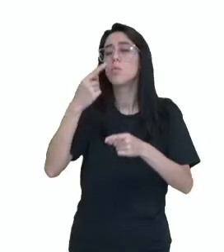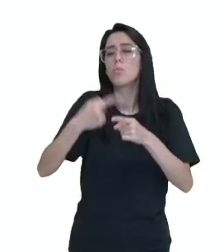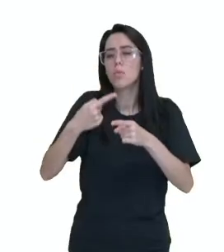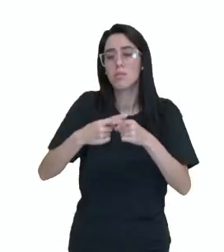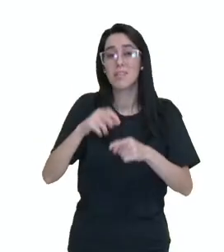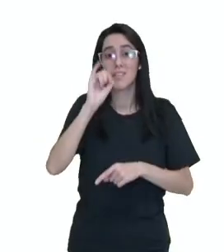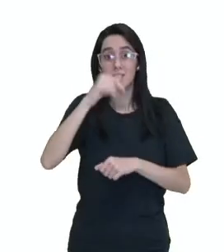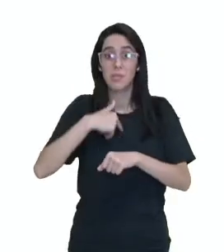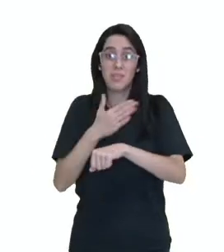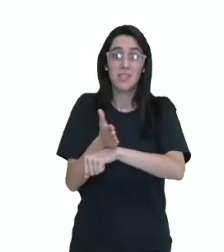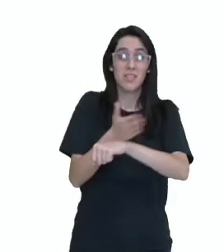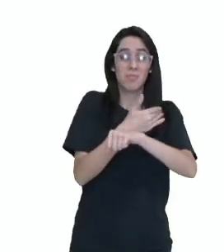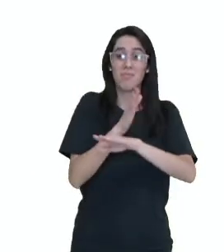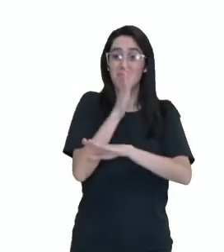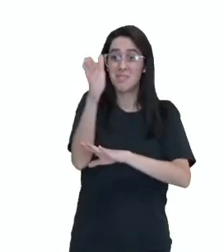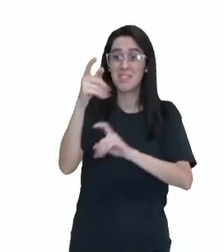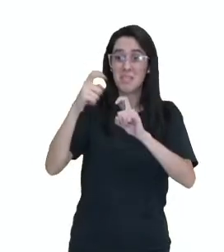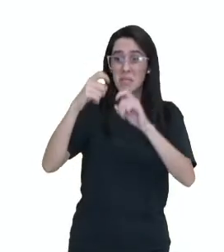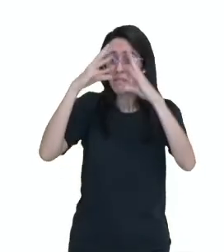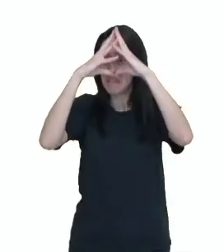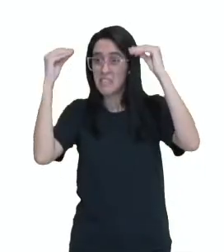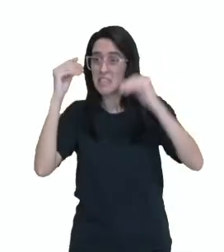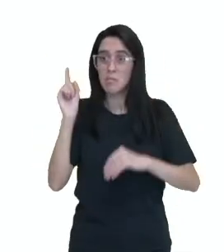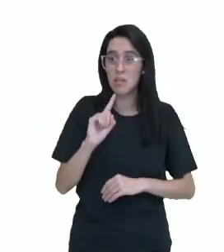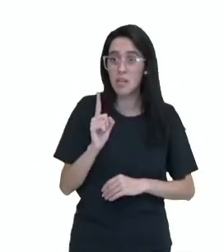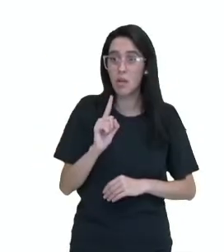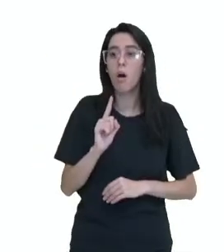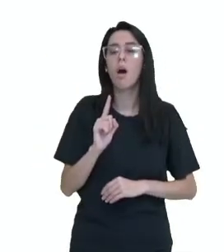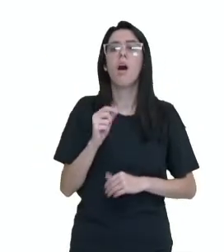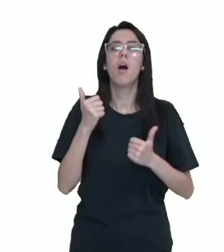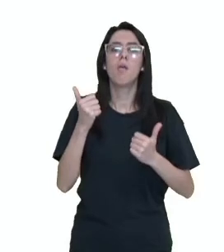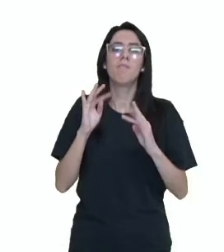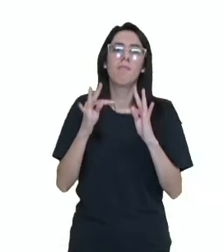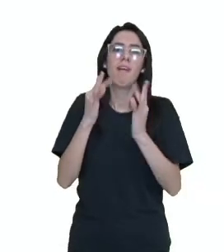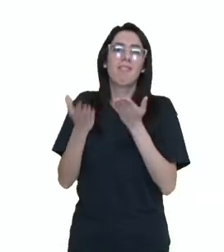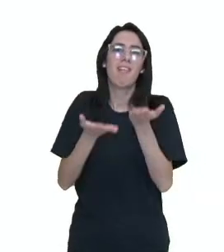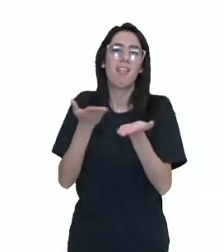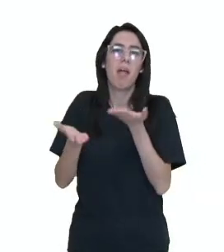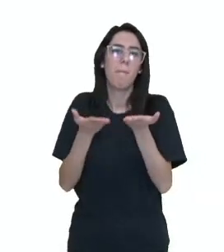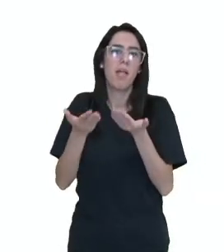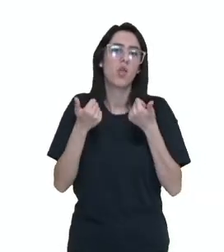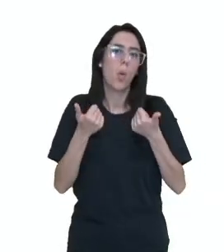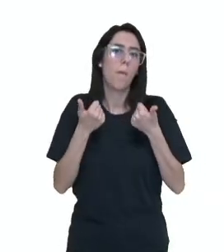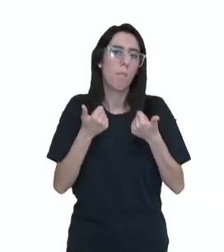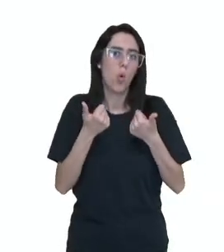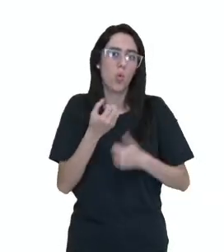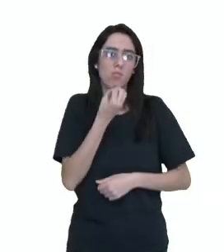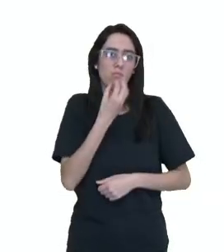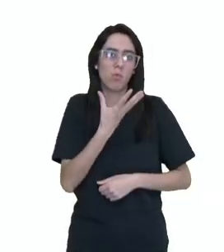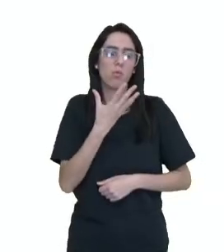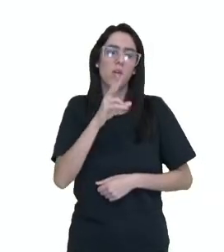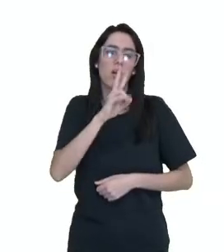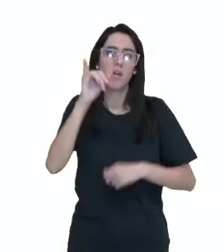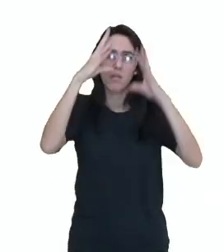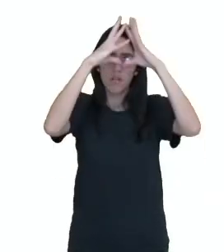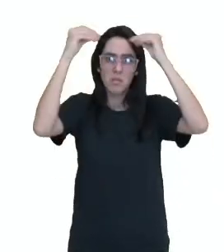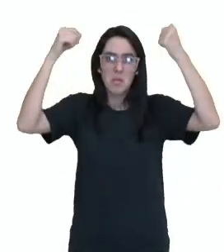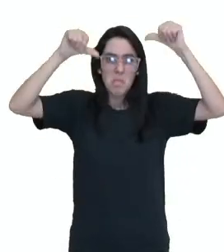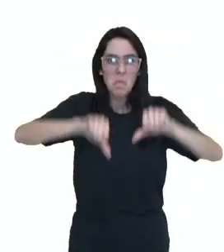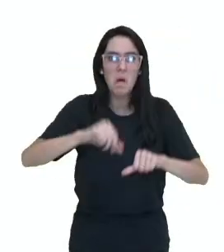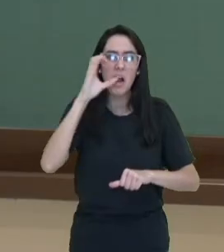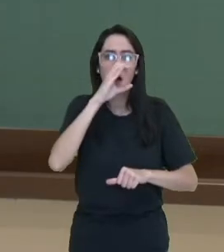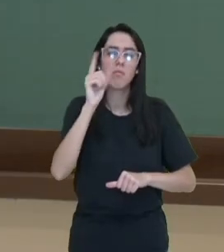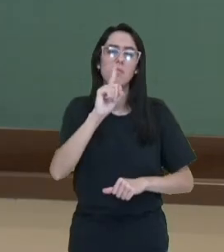mais cedo for feito o diagnóstico, maiores serão as chances de tratar os sintomas corretamente, né? Retardando a evolução